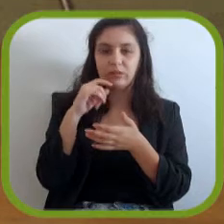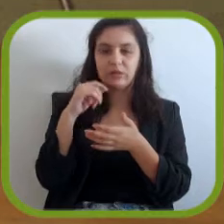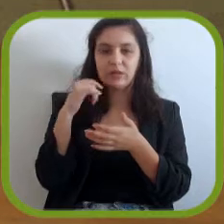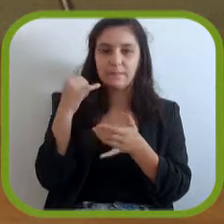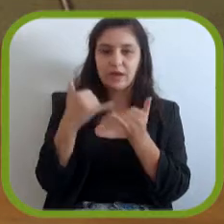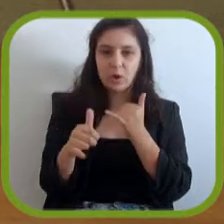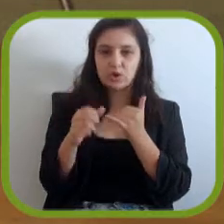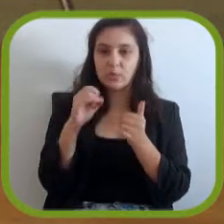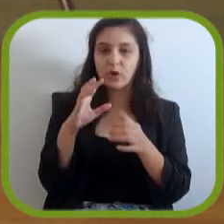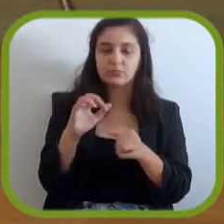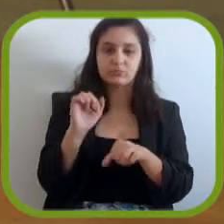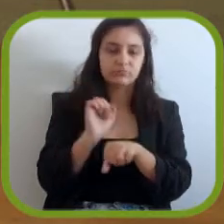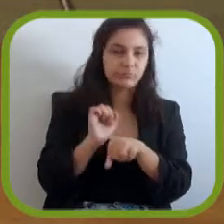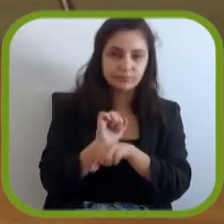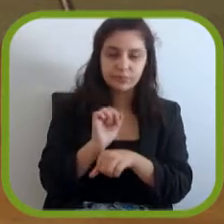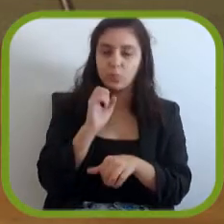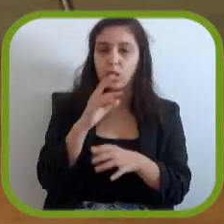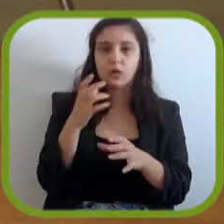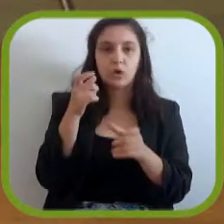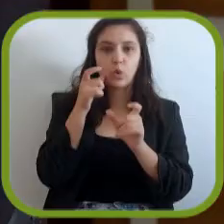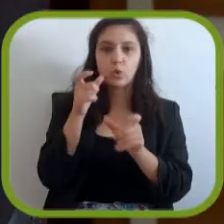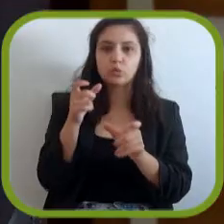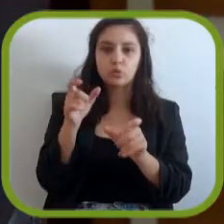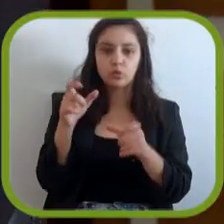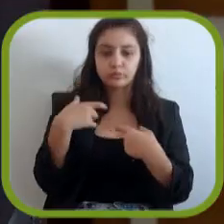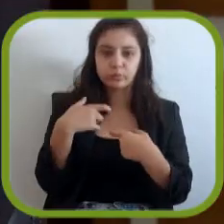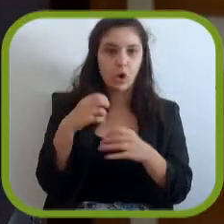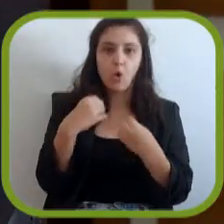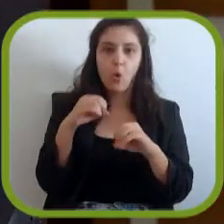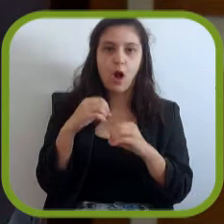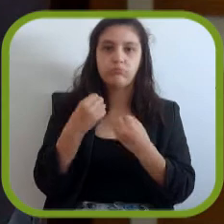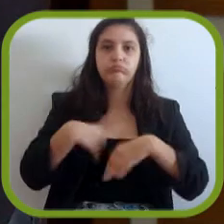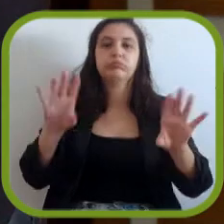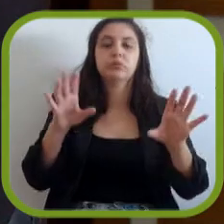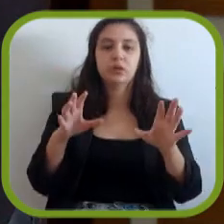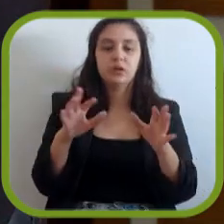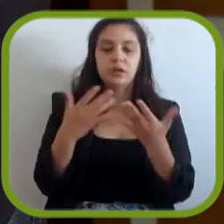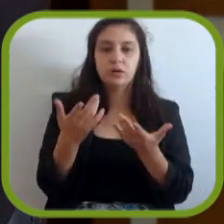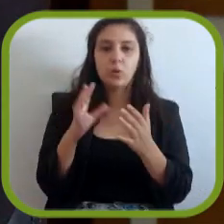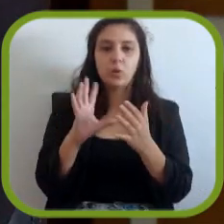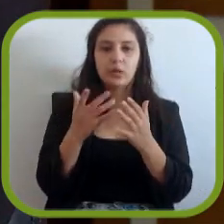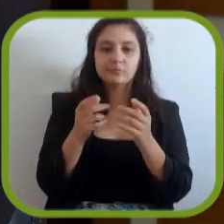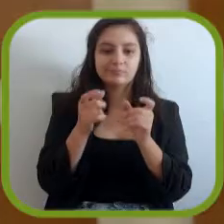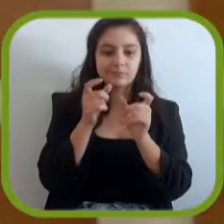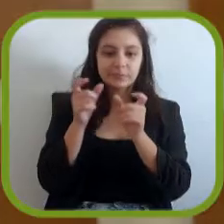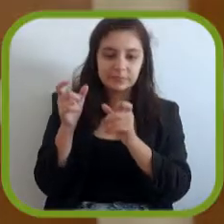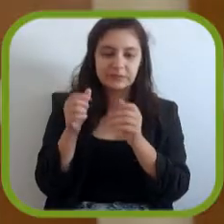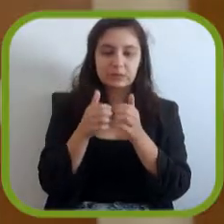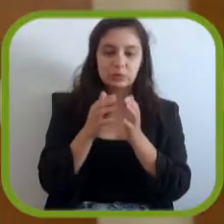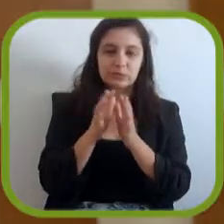ser incapaz, pode perder o controle, e quando estes temas não são enquadrados na sua